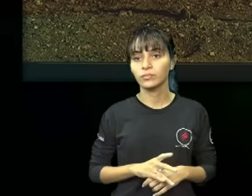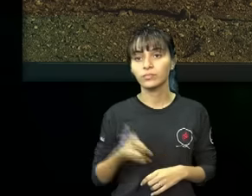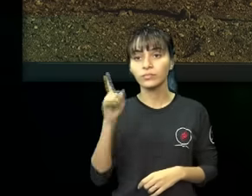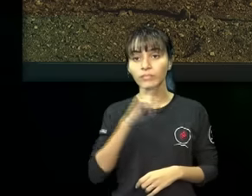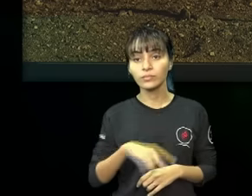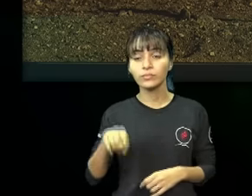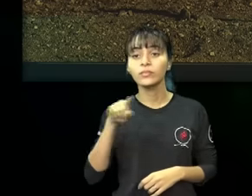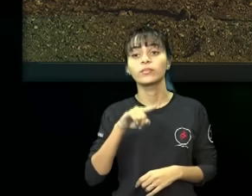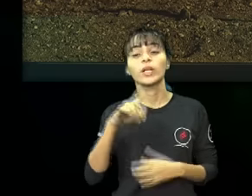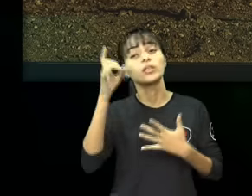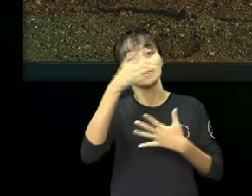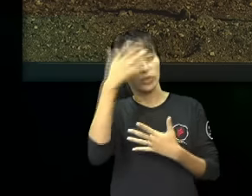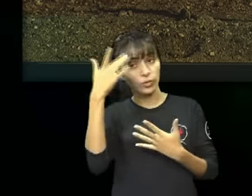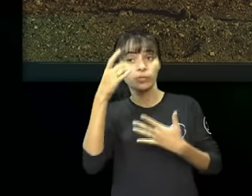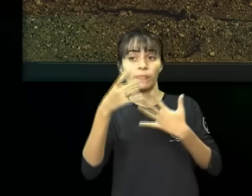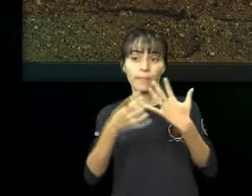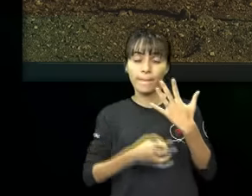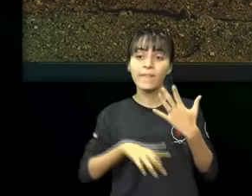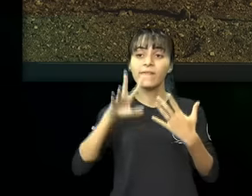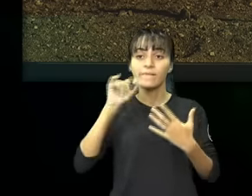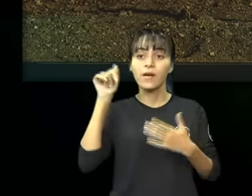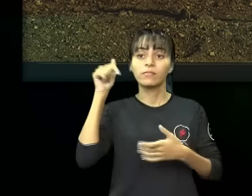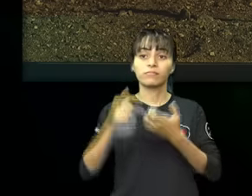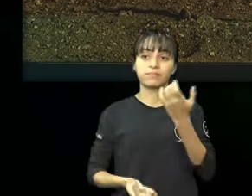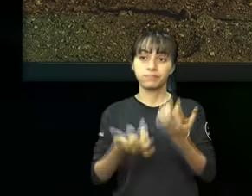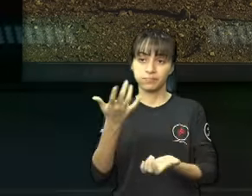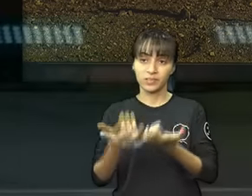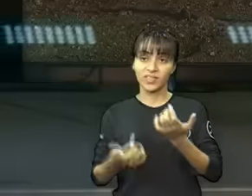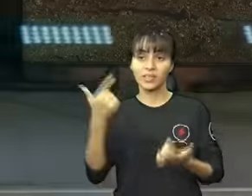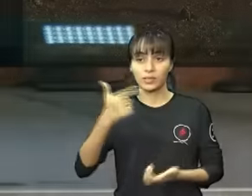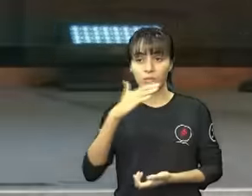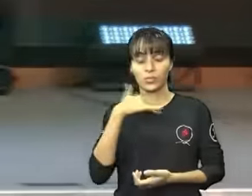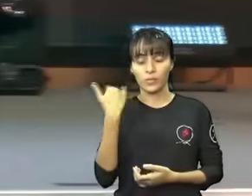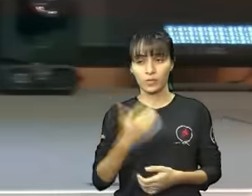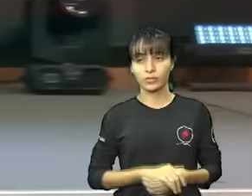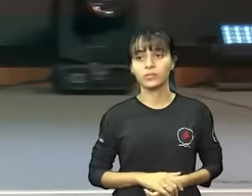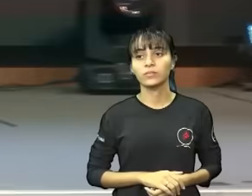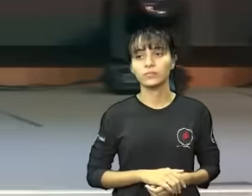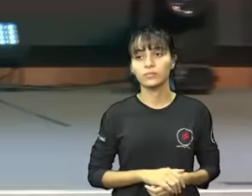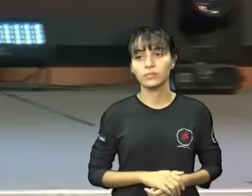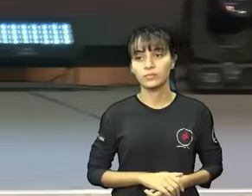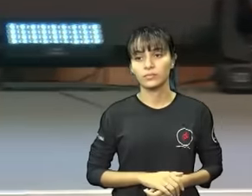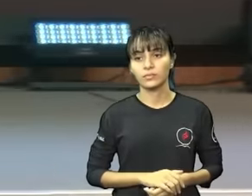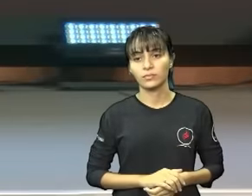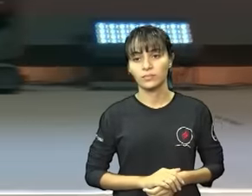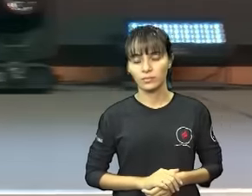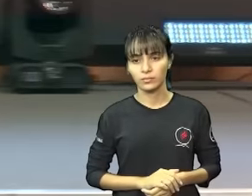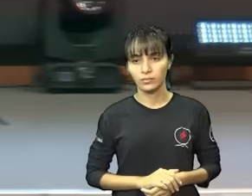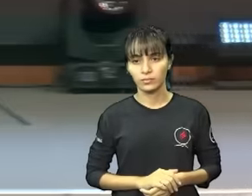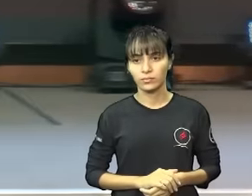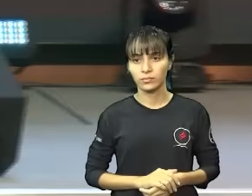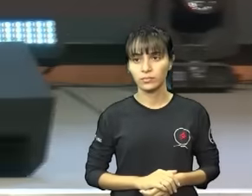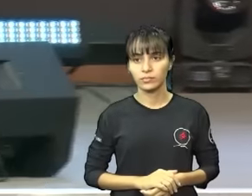no Lago que arde com fogo e enxofre que é a segunda morte e aqui falando inferno